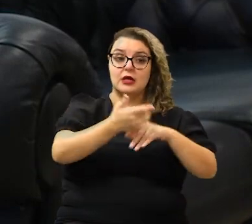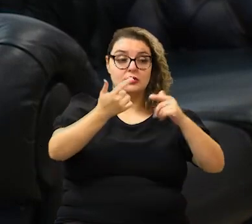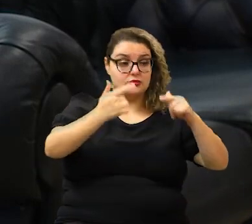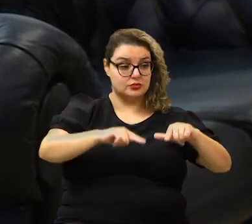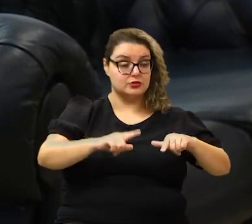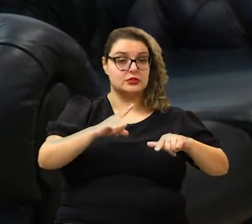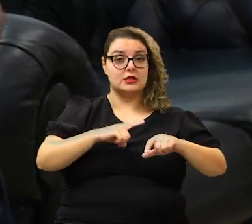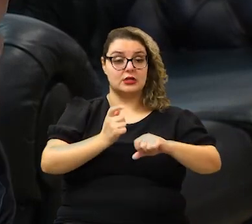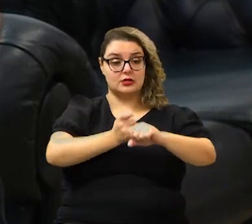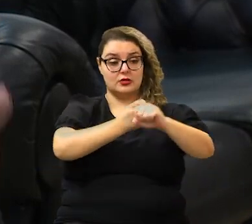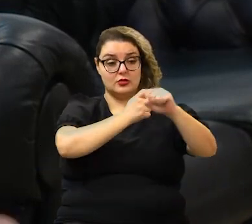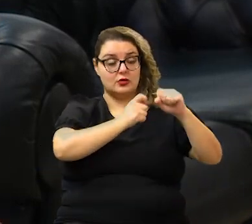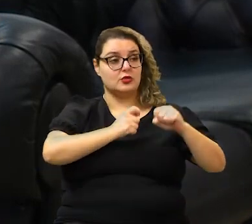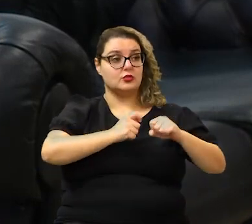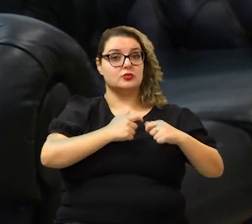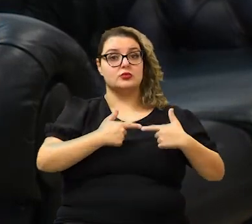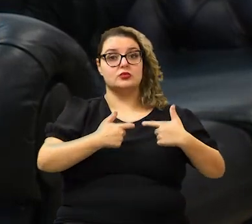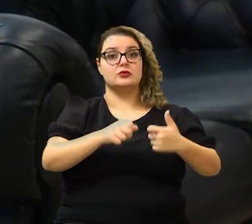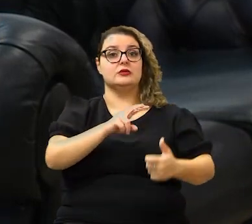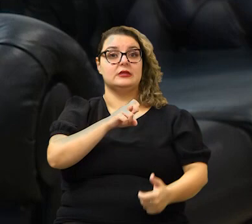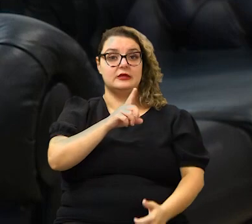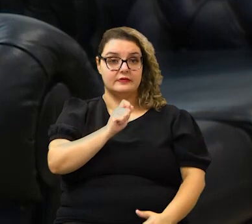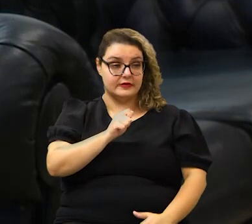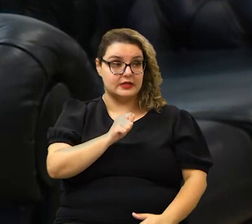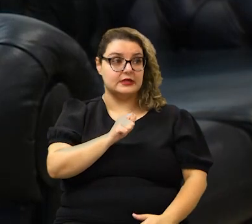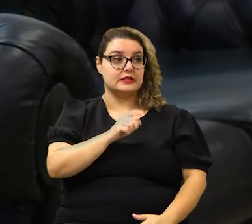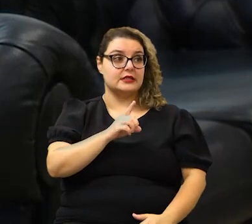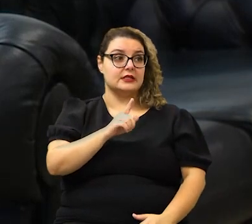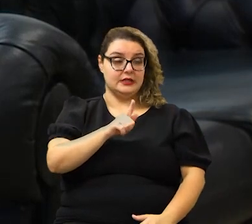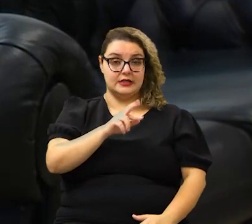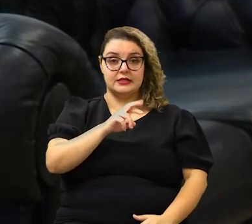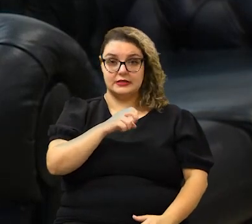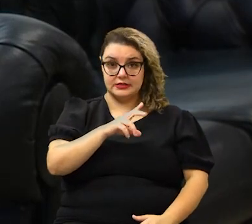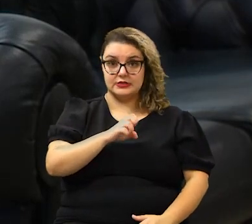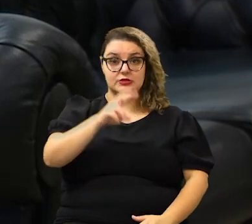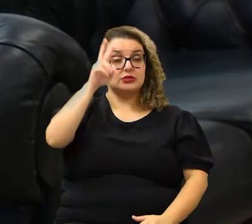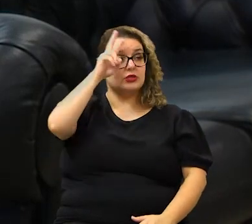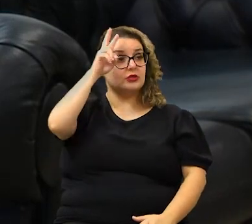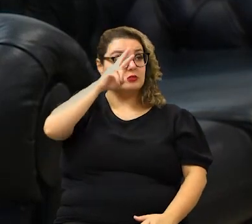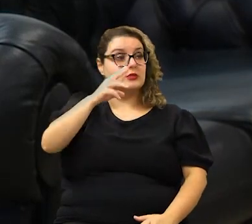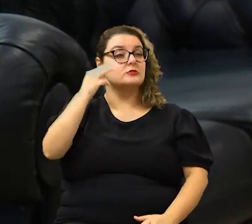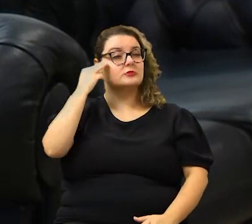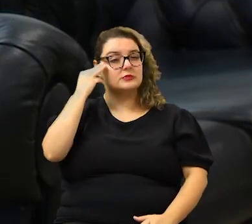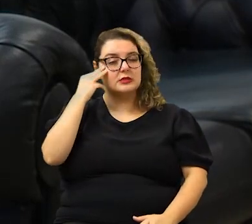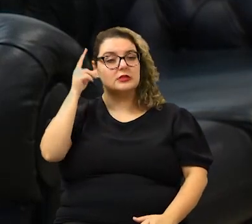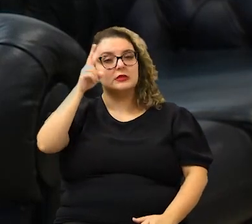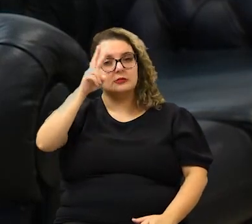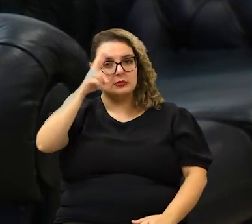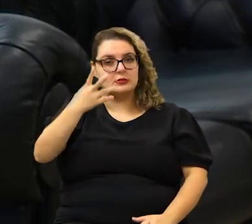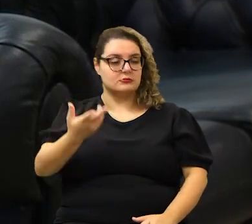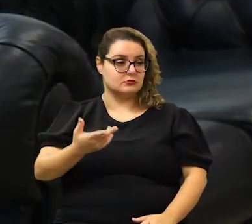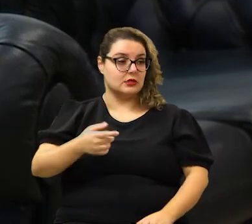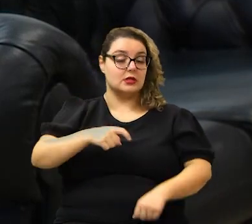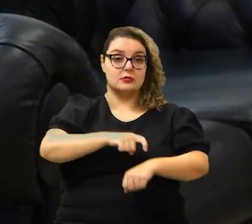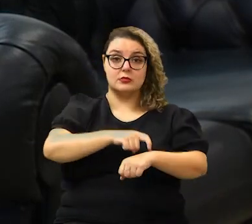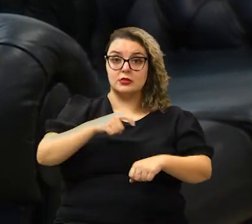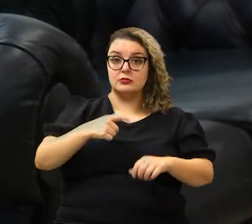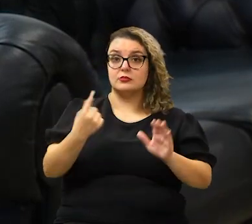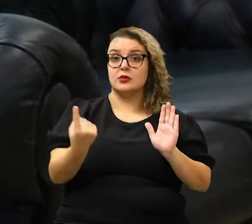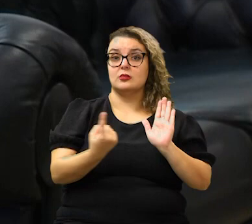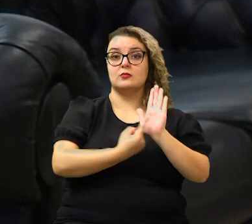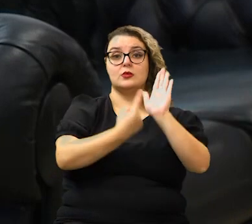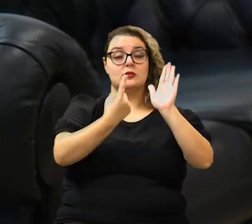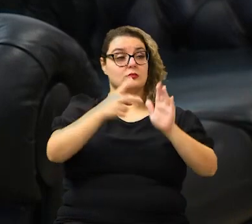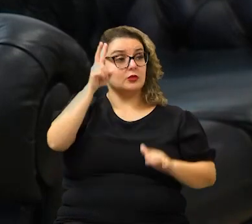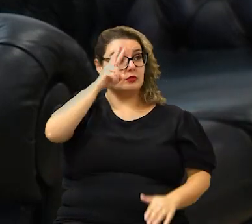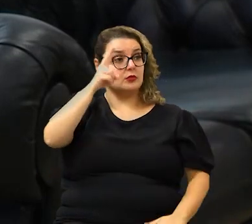ir no local onde existe um monumento do combate da venda grande para recordar, rememorar aquele